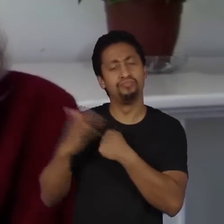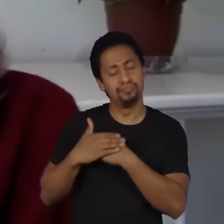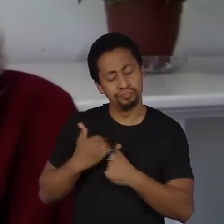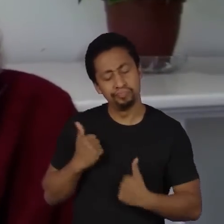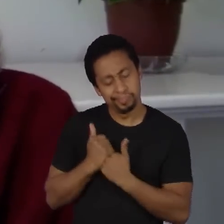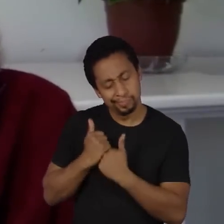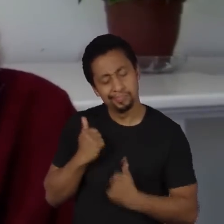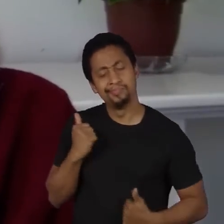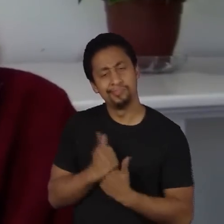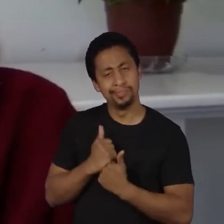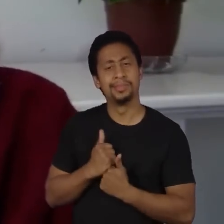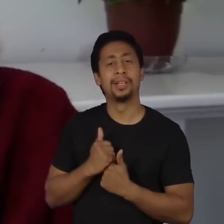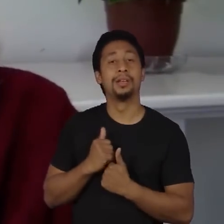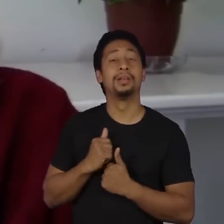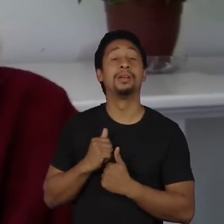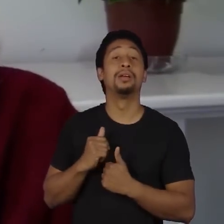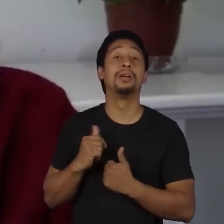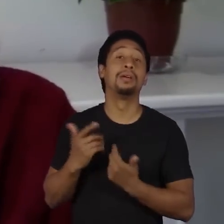lado